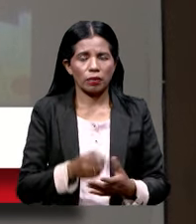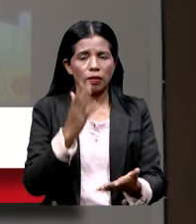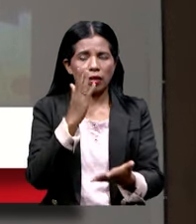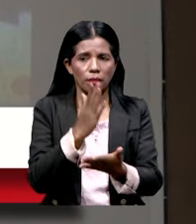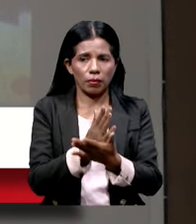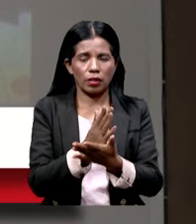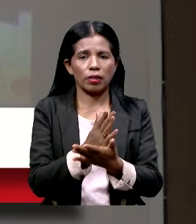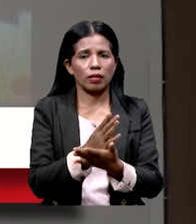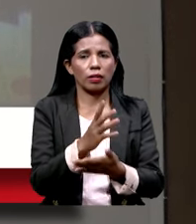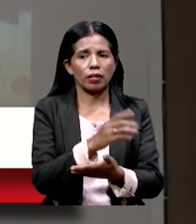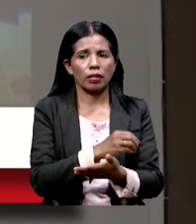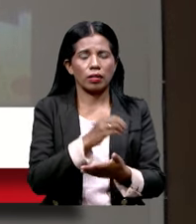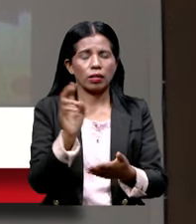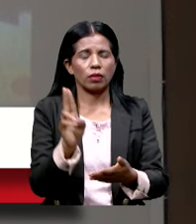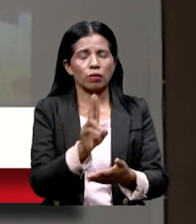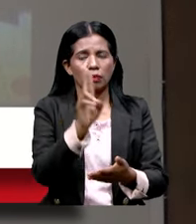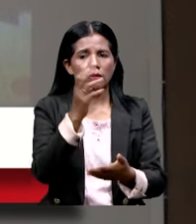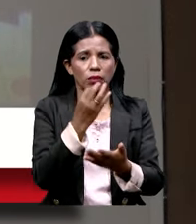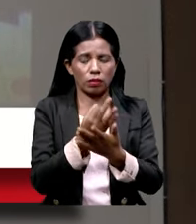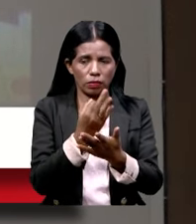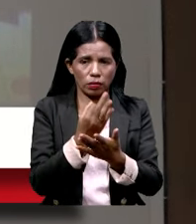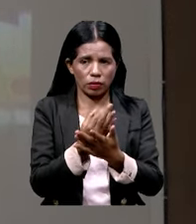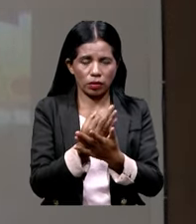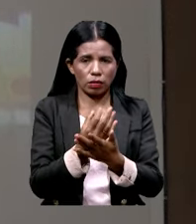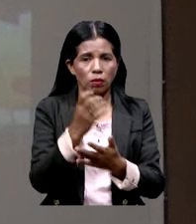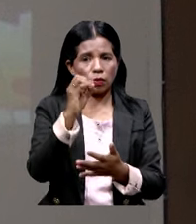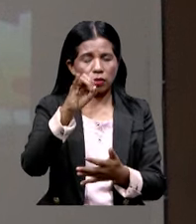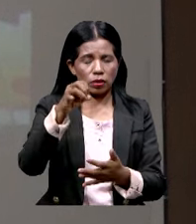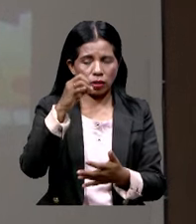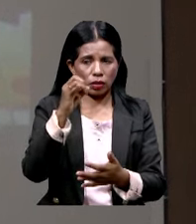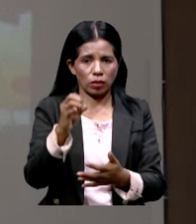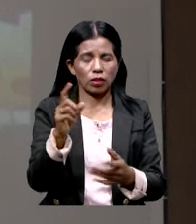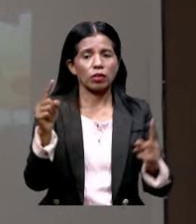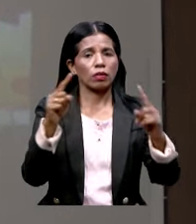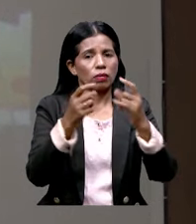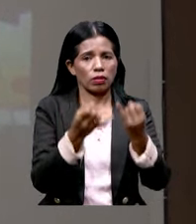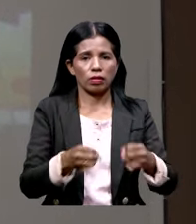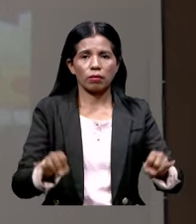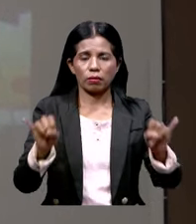suspender a execução do orçamento das instituições